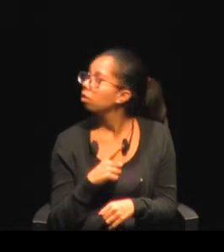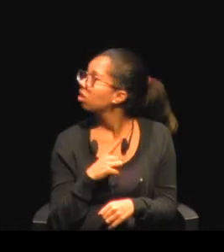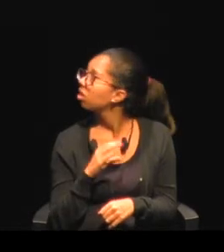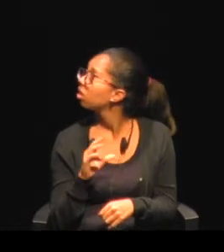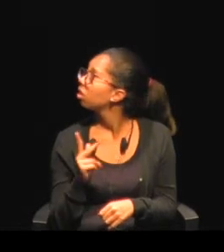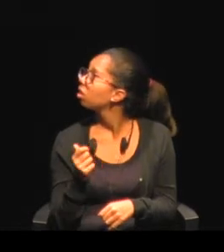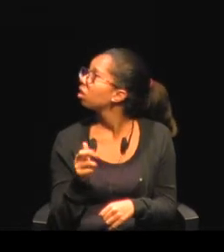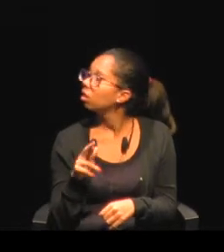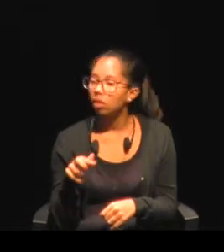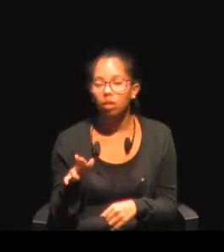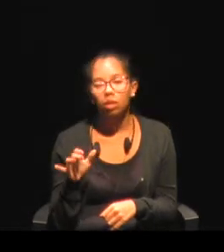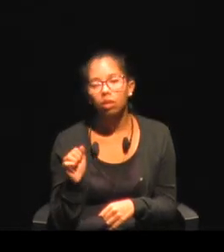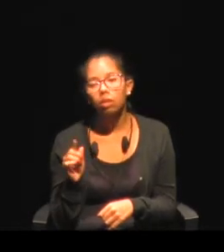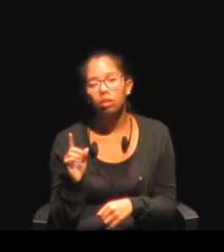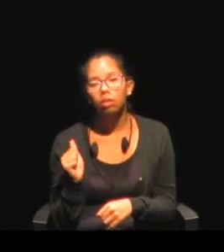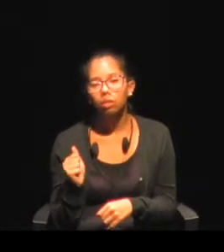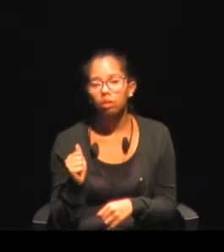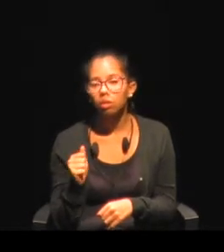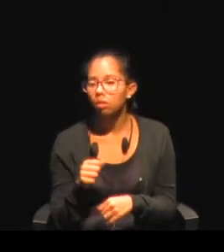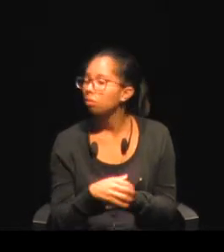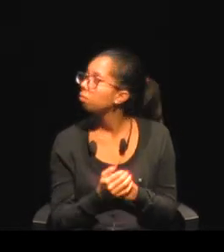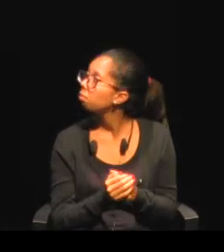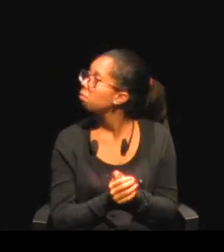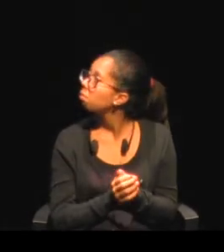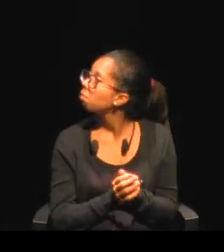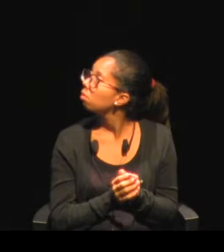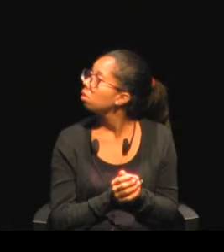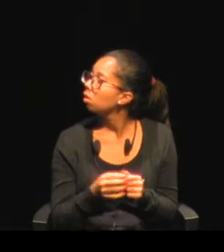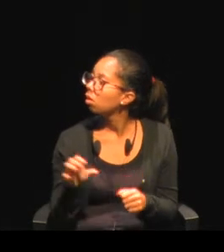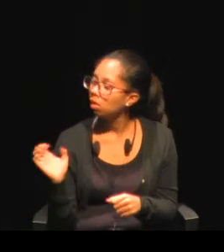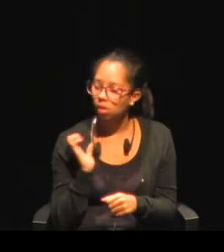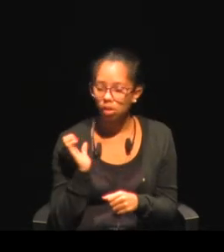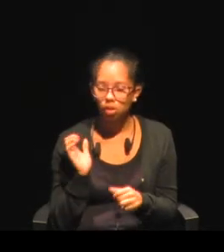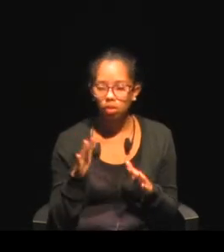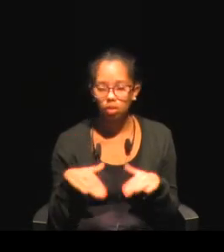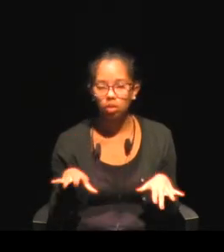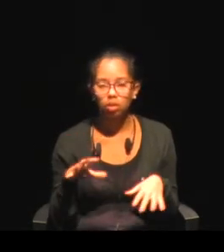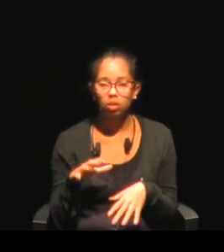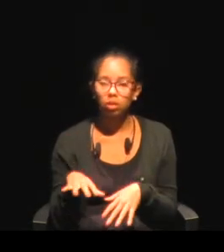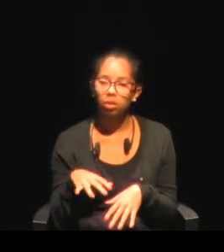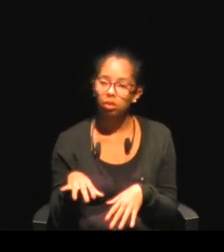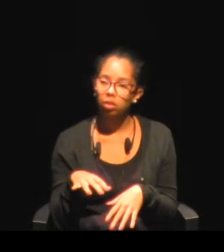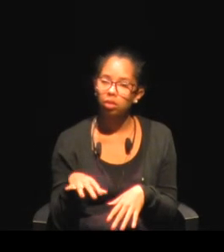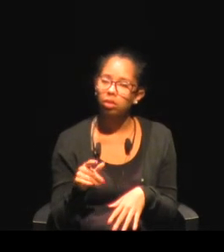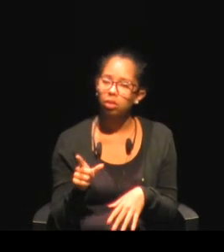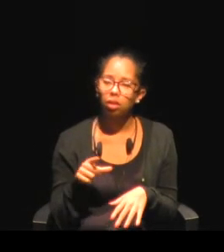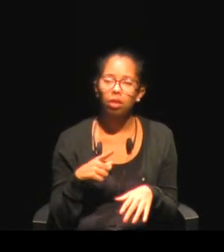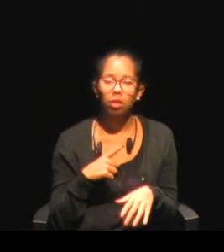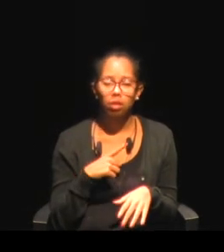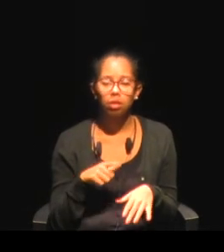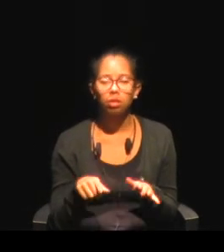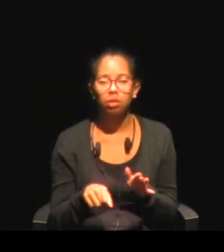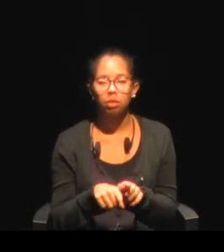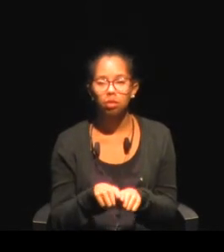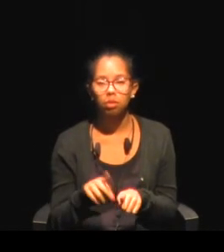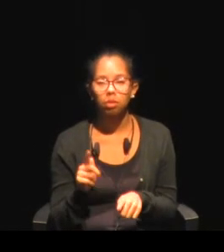que três momentos da charqueada aqui, né? Aqui está descarnando boi, lá está a riqueza toda dessa região. Essa